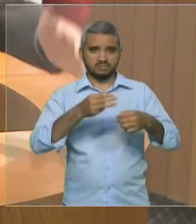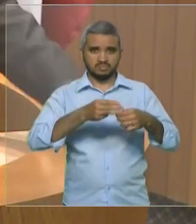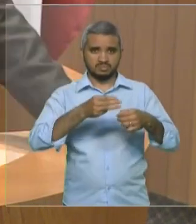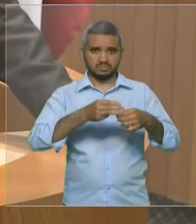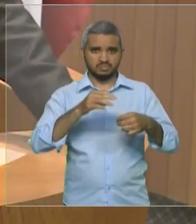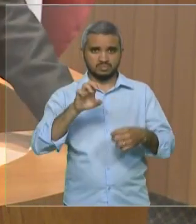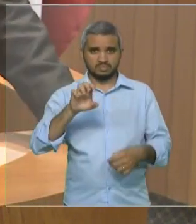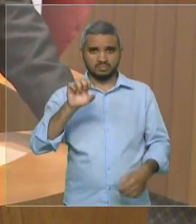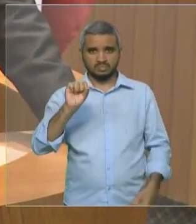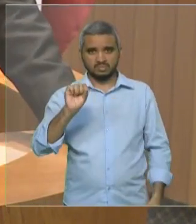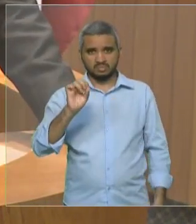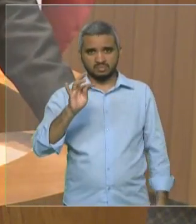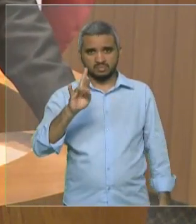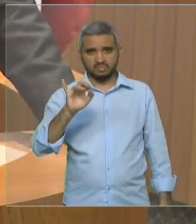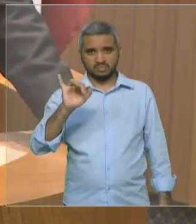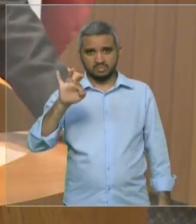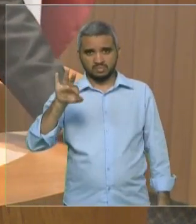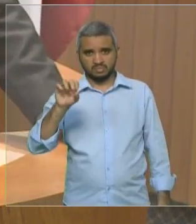mais